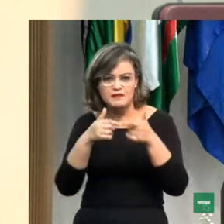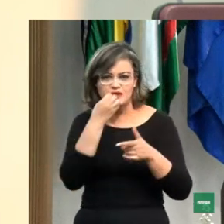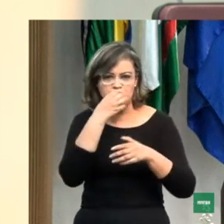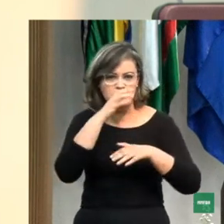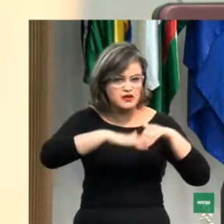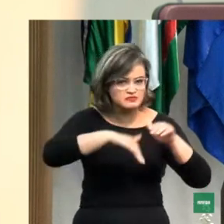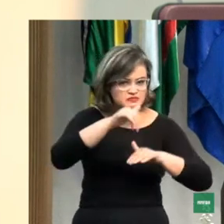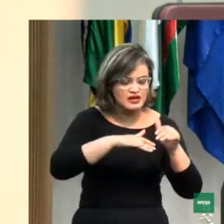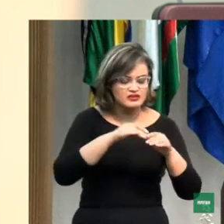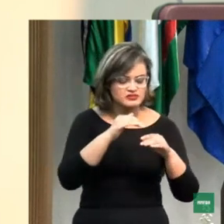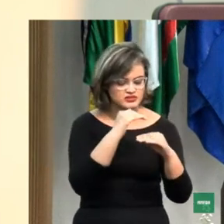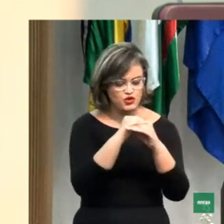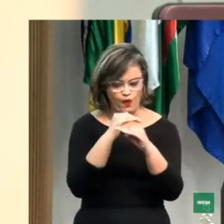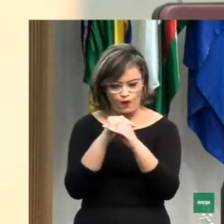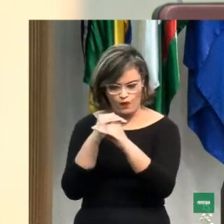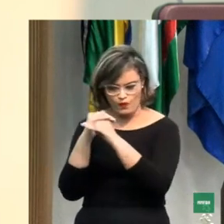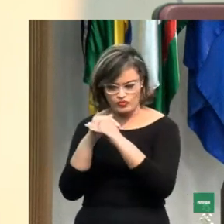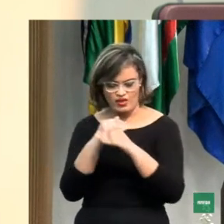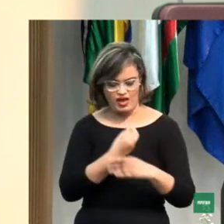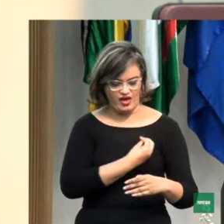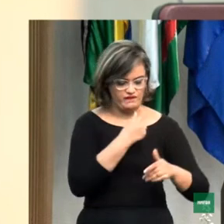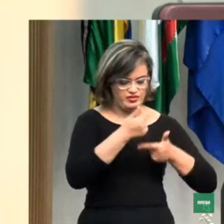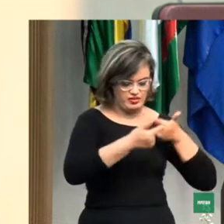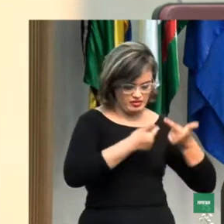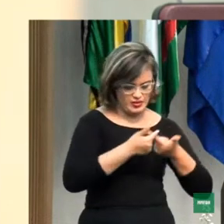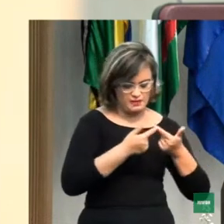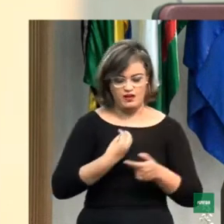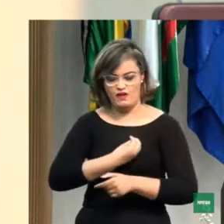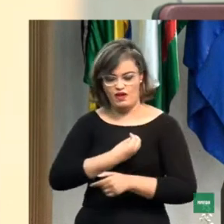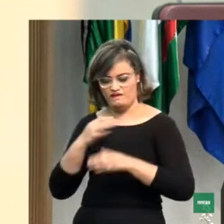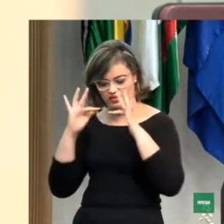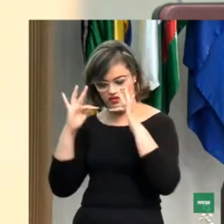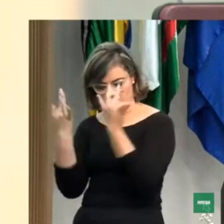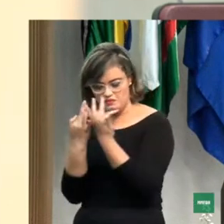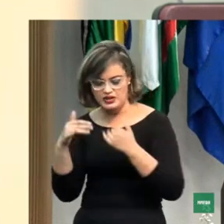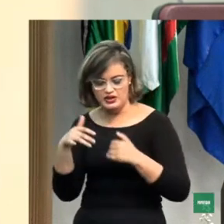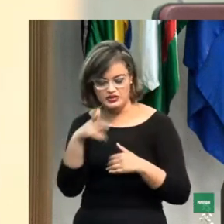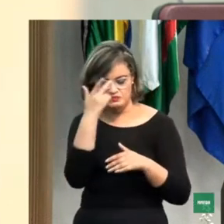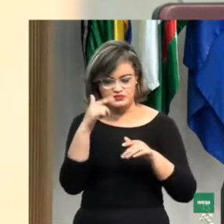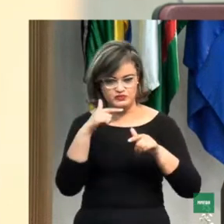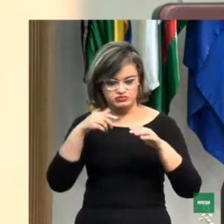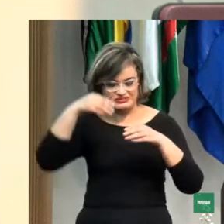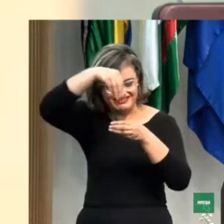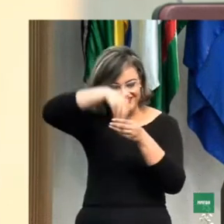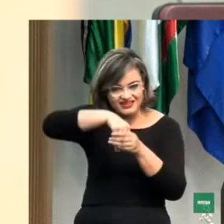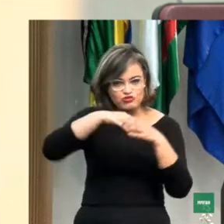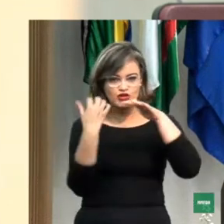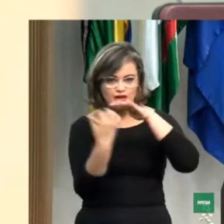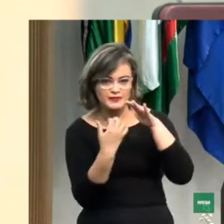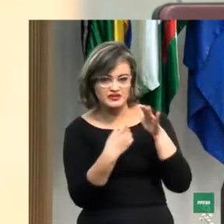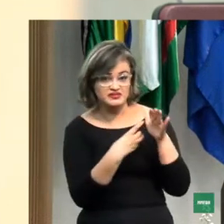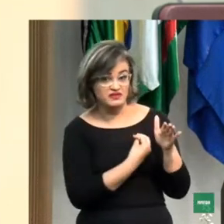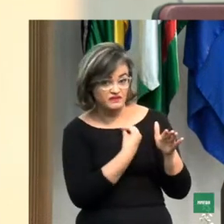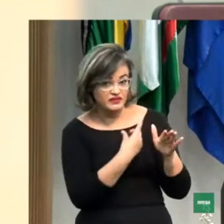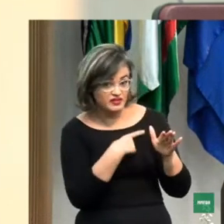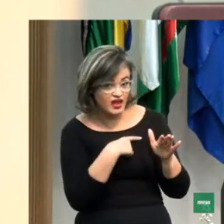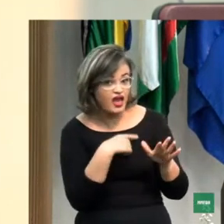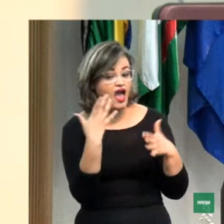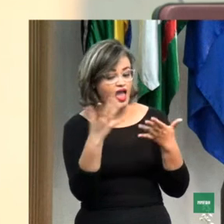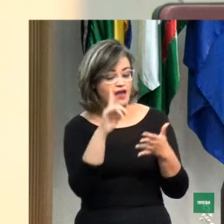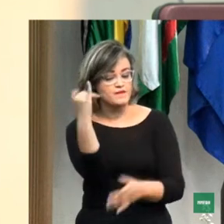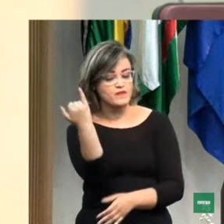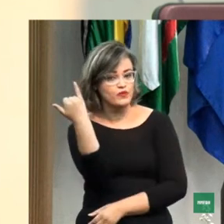da vida profissional familiar dos colaboradores, é fundamental o papel